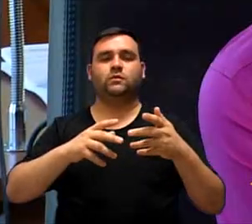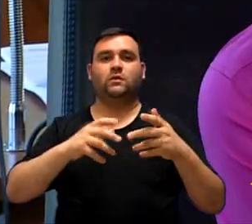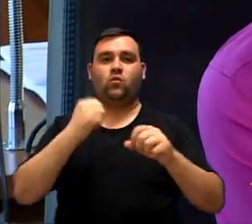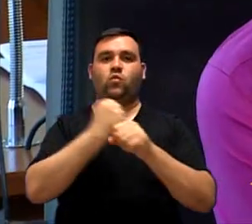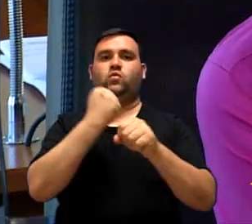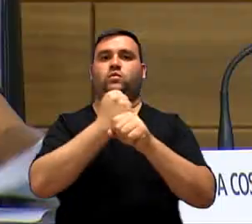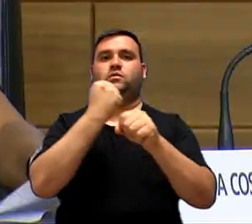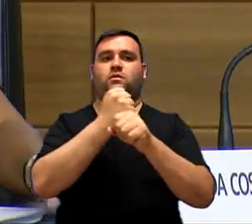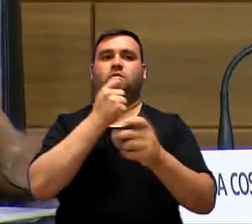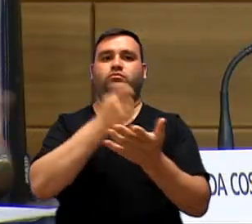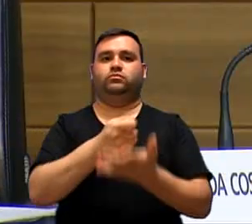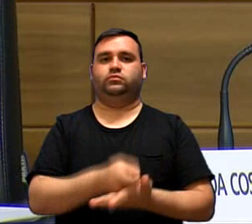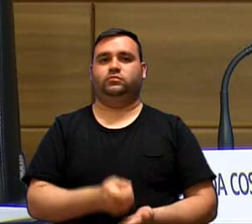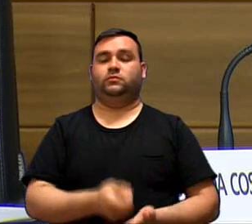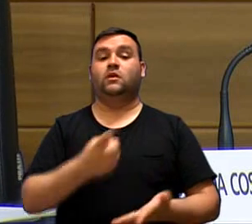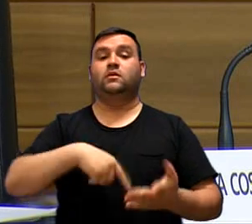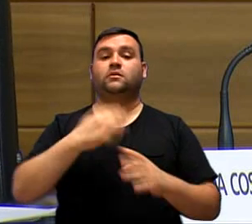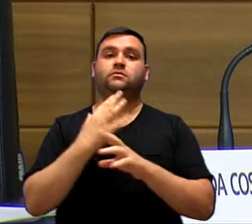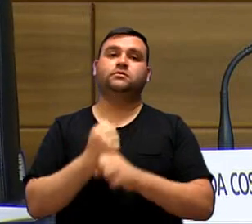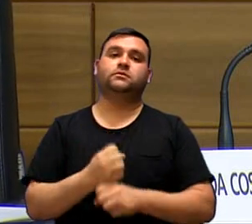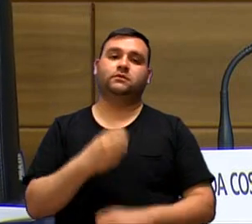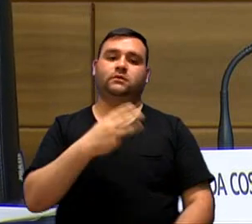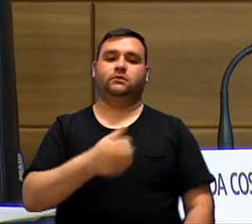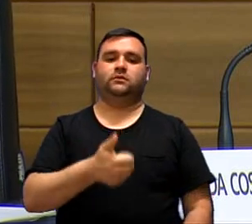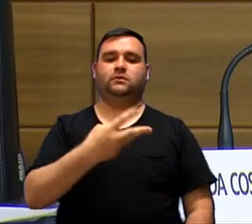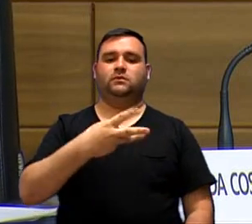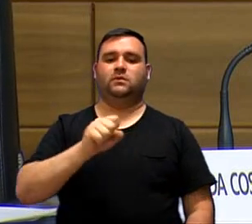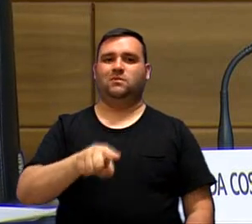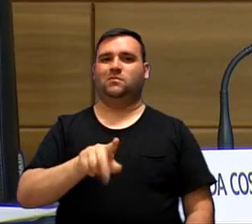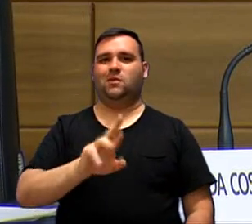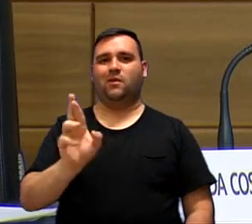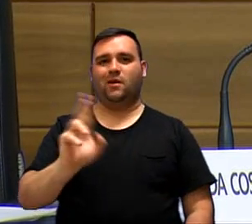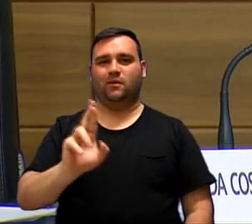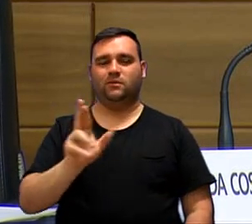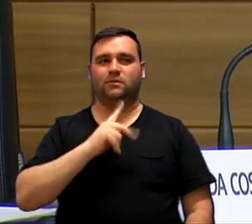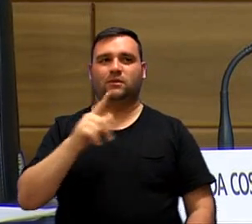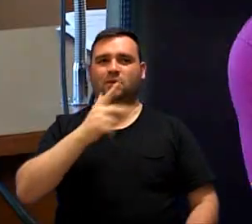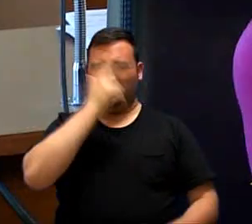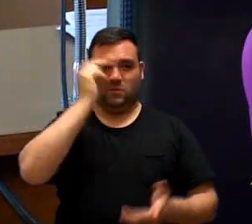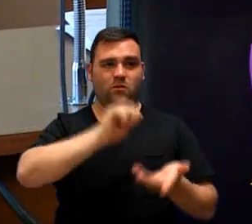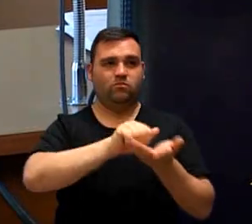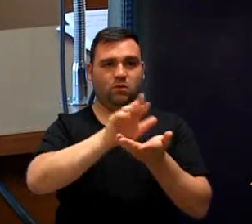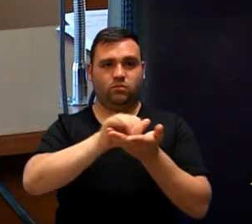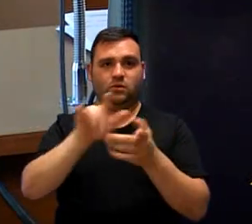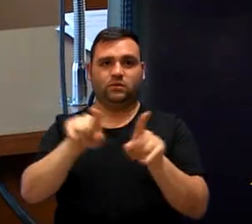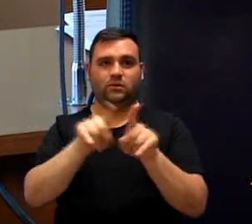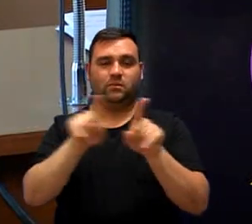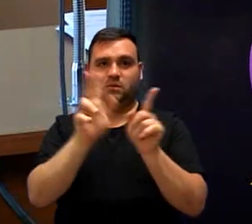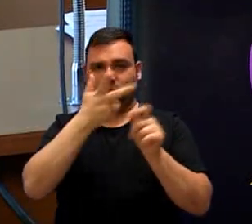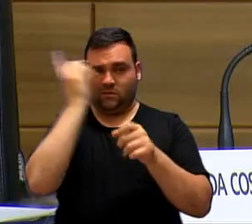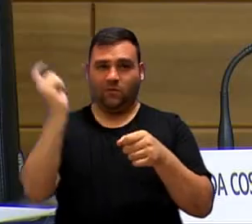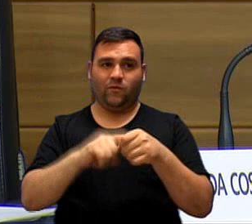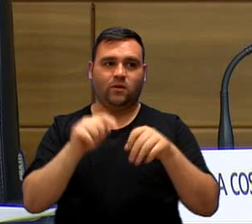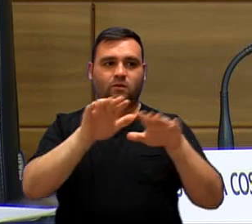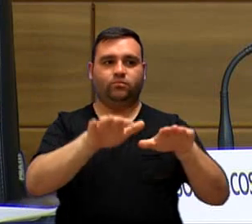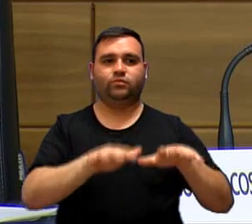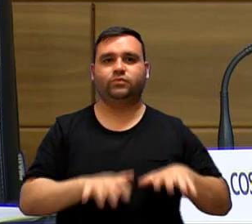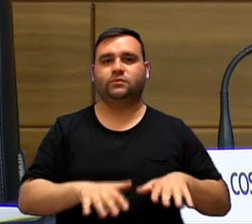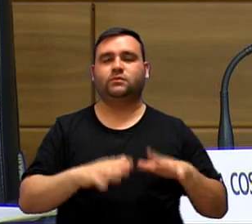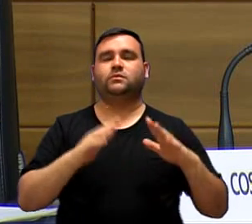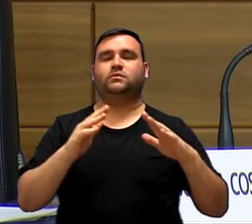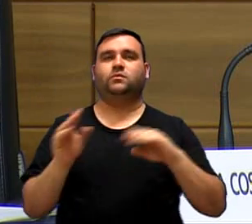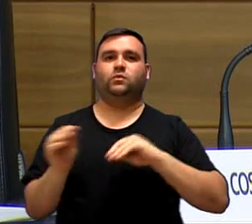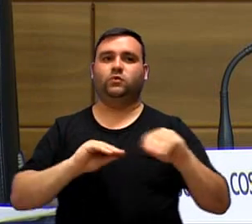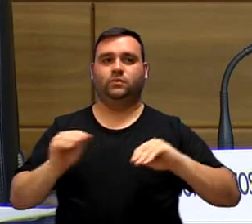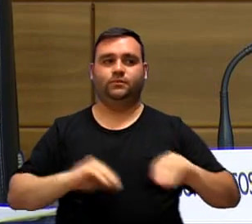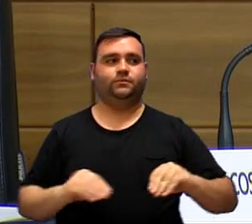as obras financiadas. O nosso orçamento é R$13 mil, acho. Desapropriações e reassentamentos também. Aí são os